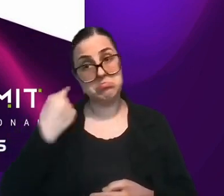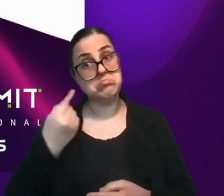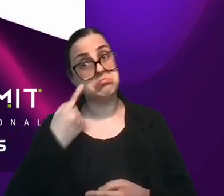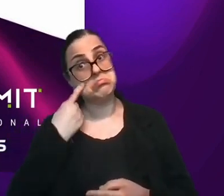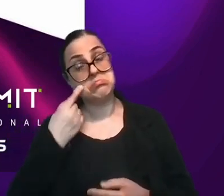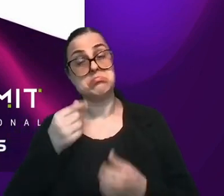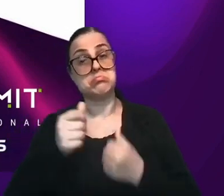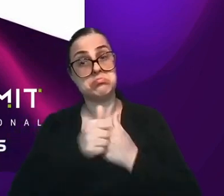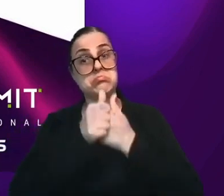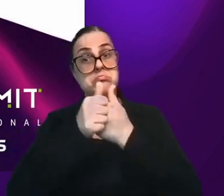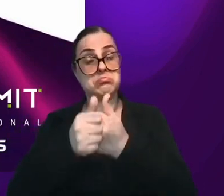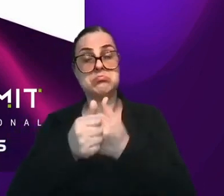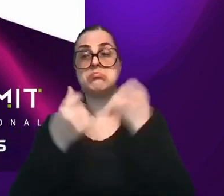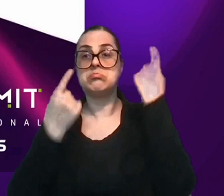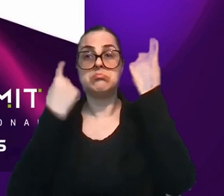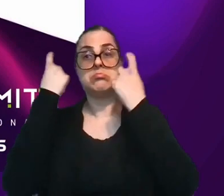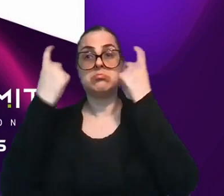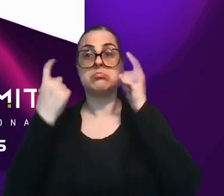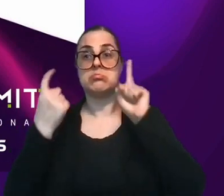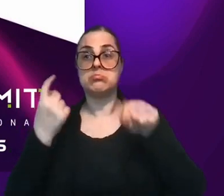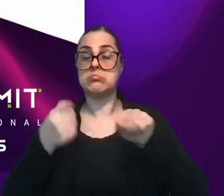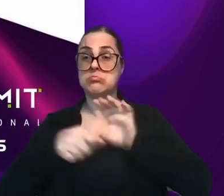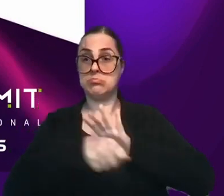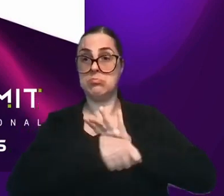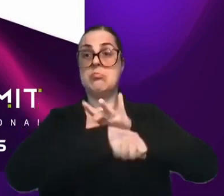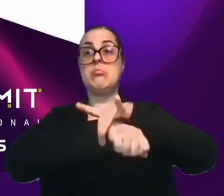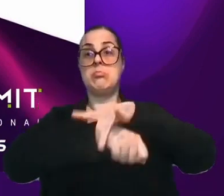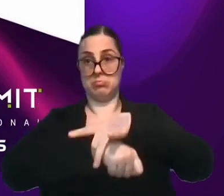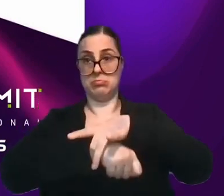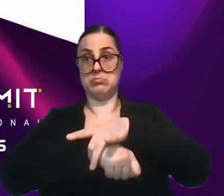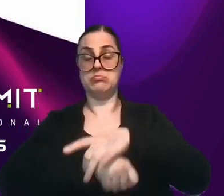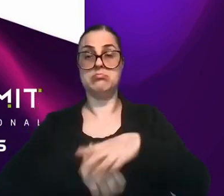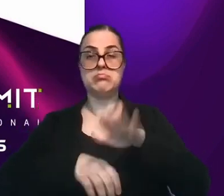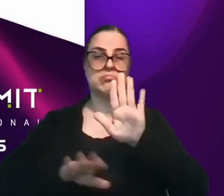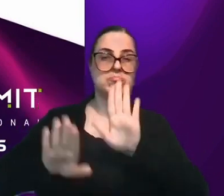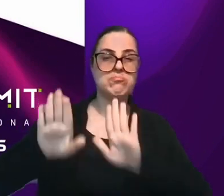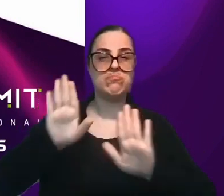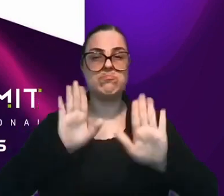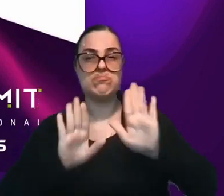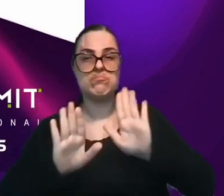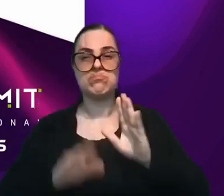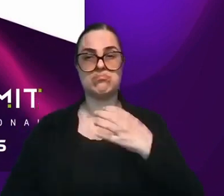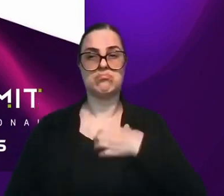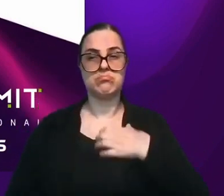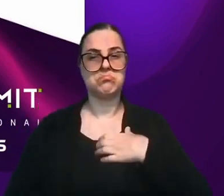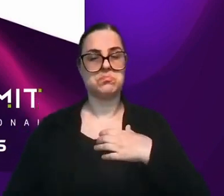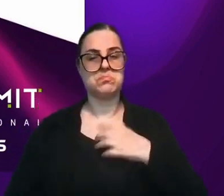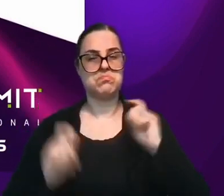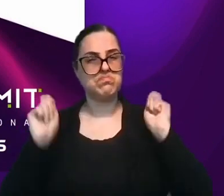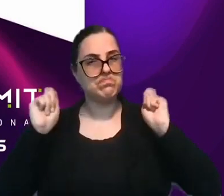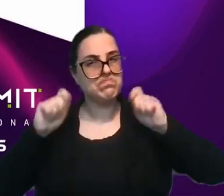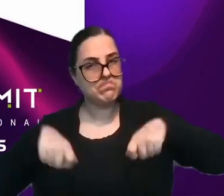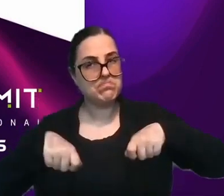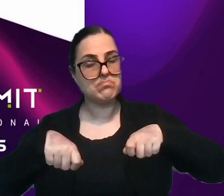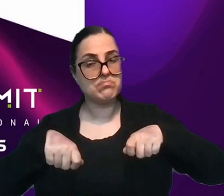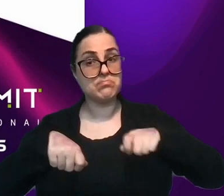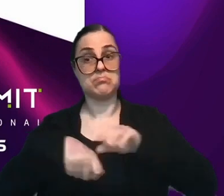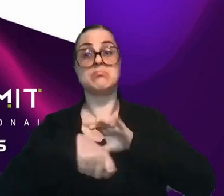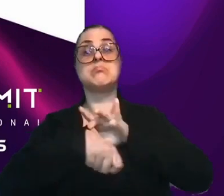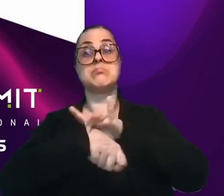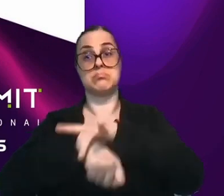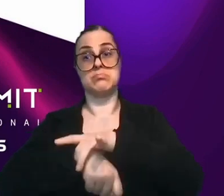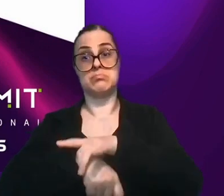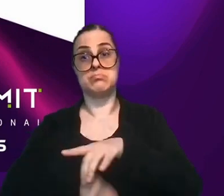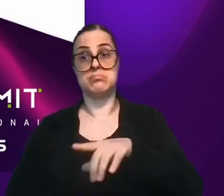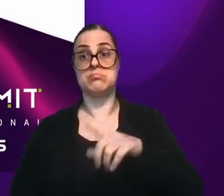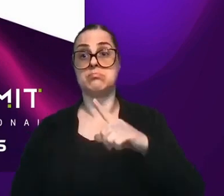com a segurança do cuidado. A eficiência disso e a efetividade ela está garantida, certo? Então, nós